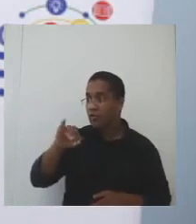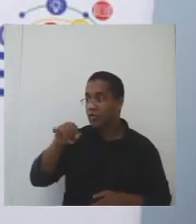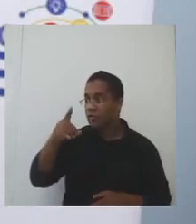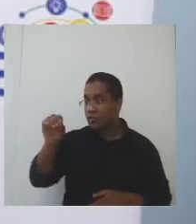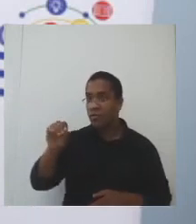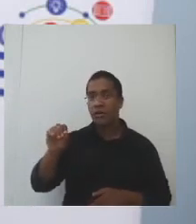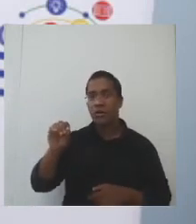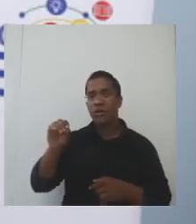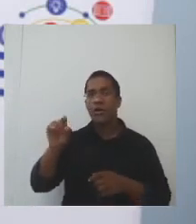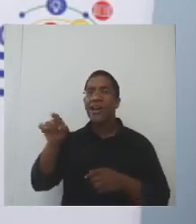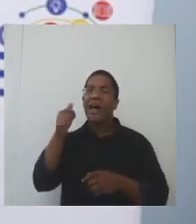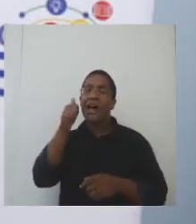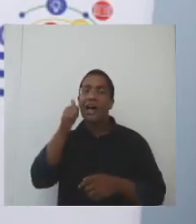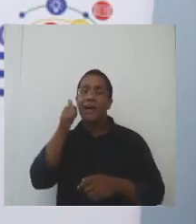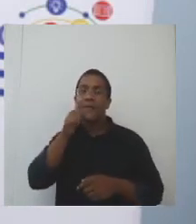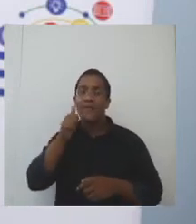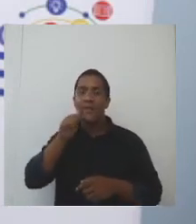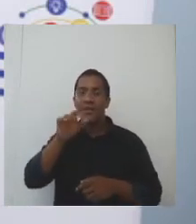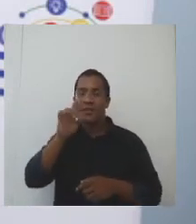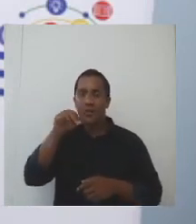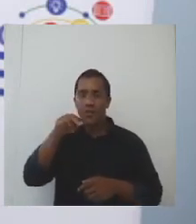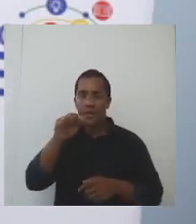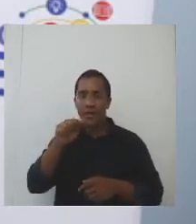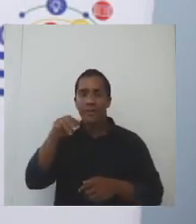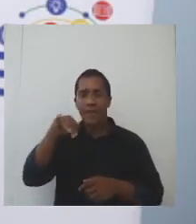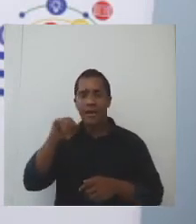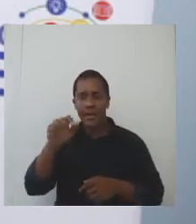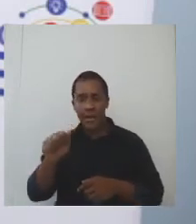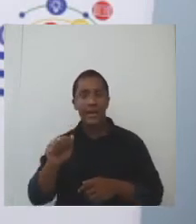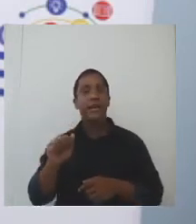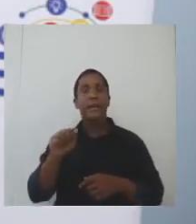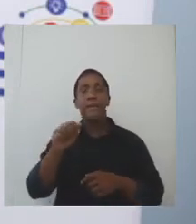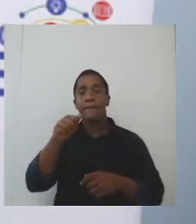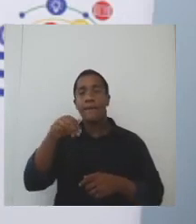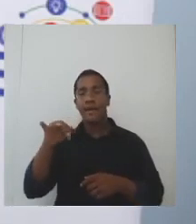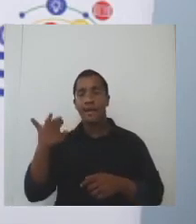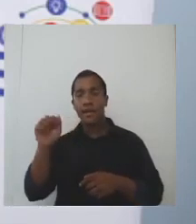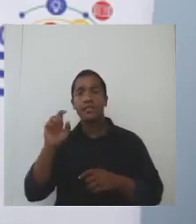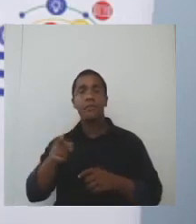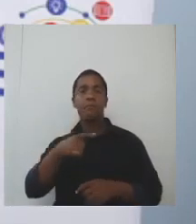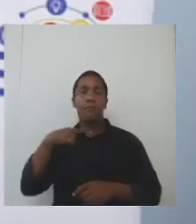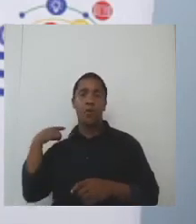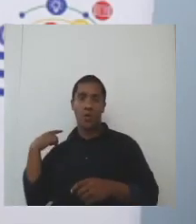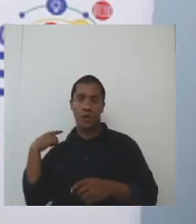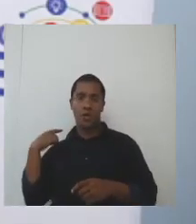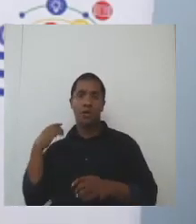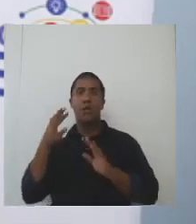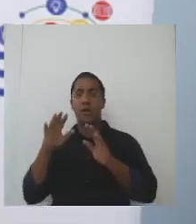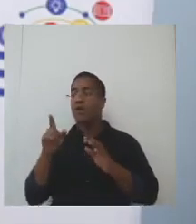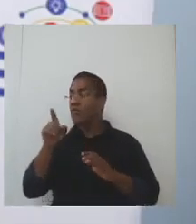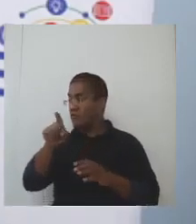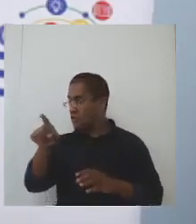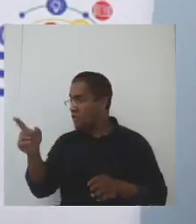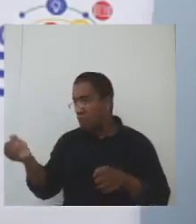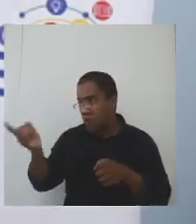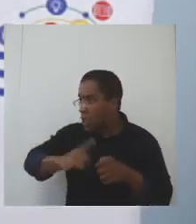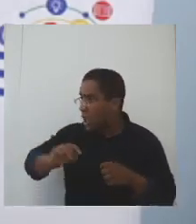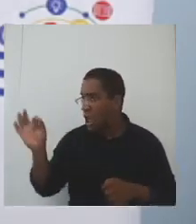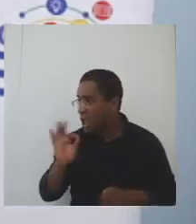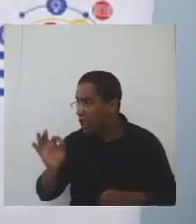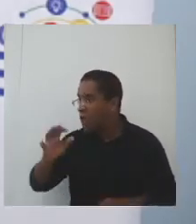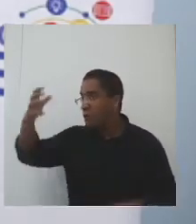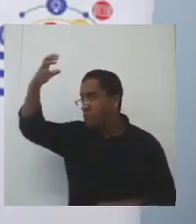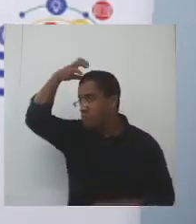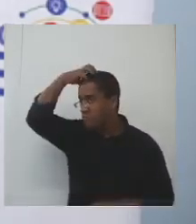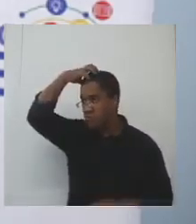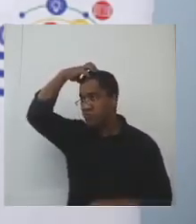Maria já tinha falecido, né, em 1816, o que é que acontece? Se não voltar, perde o trono.